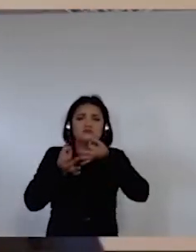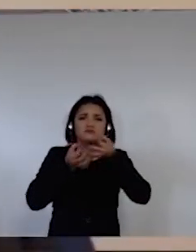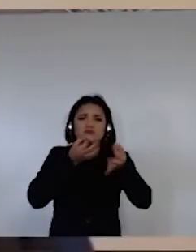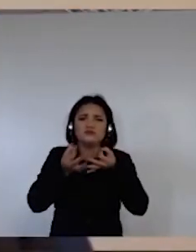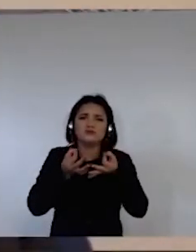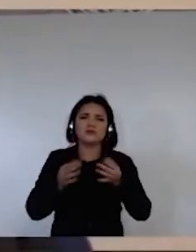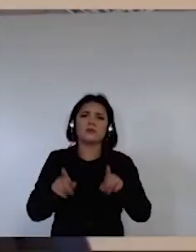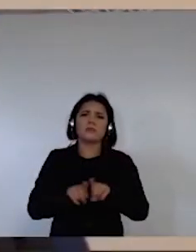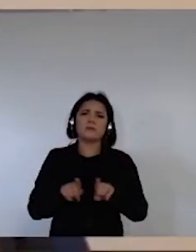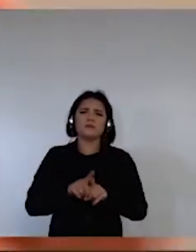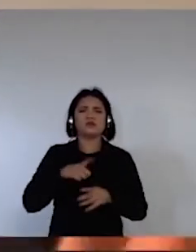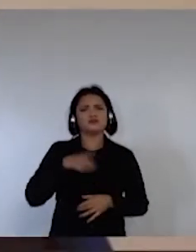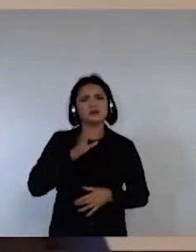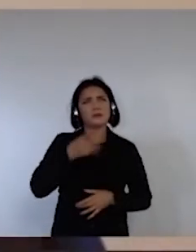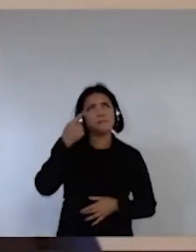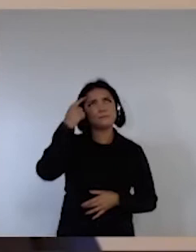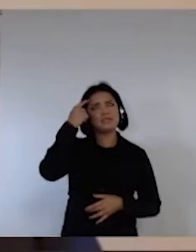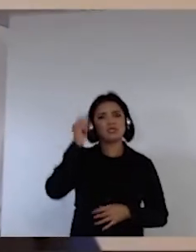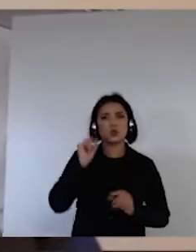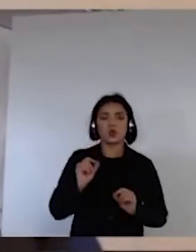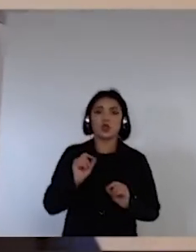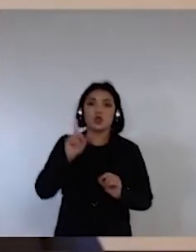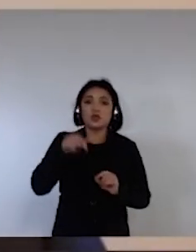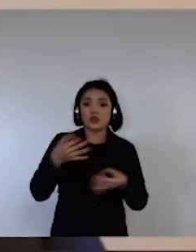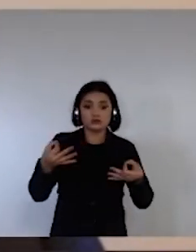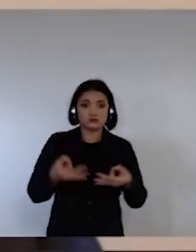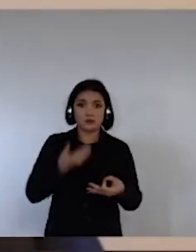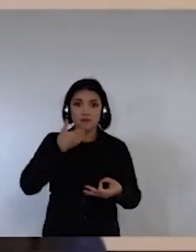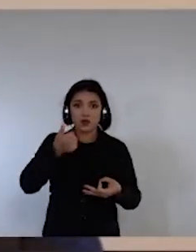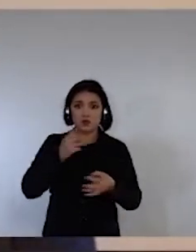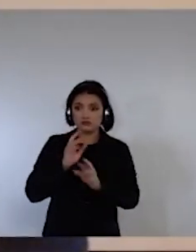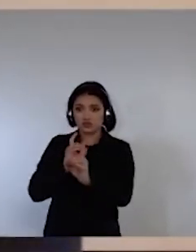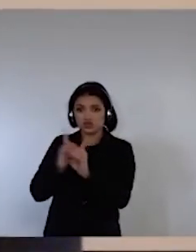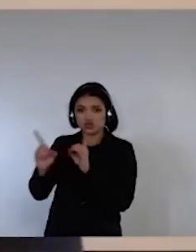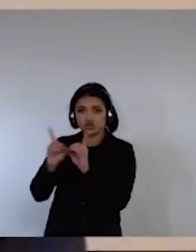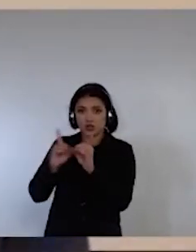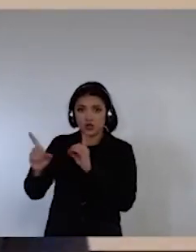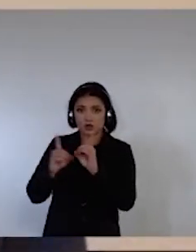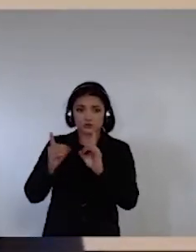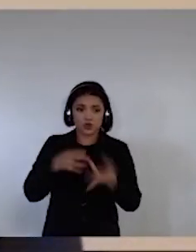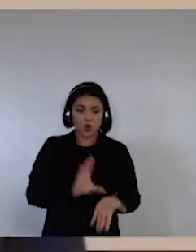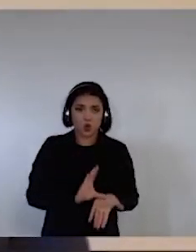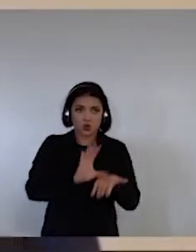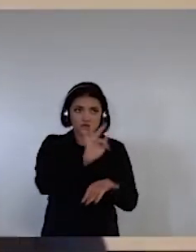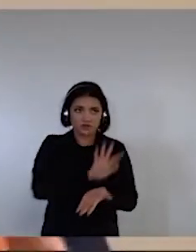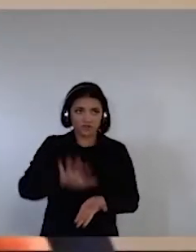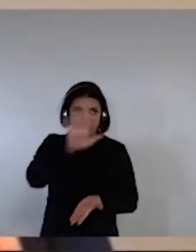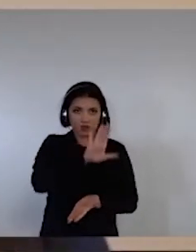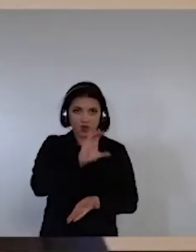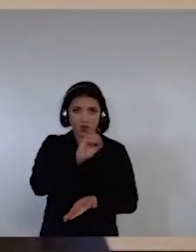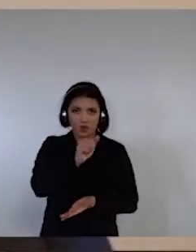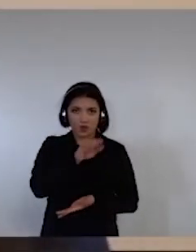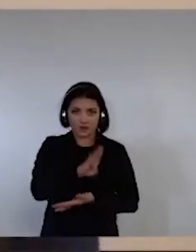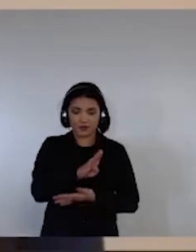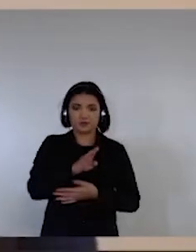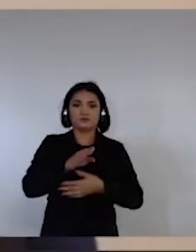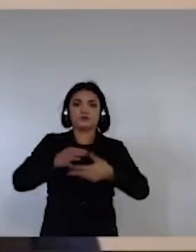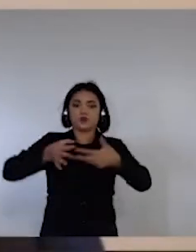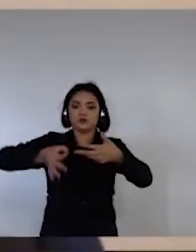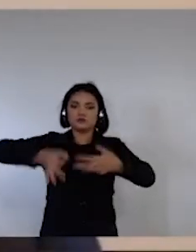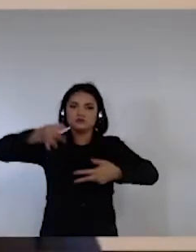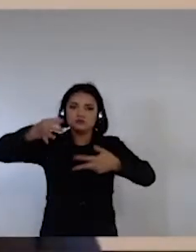menos, não deveria haver a possibilidade de revisão sob pena de dizer, olha, então vamos fazer o seguinte, vamos tirar essa etapa e